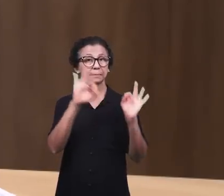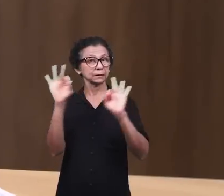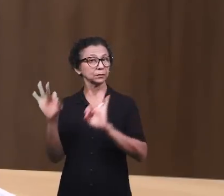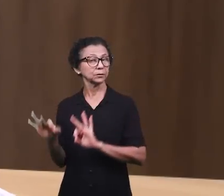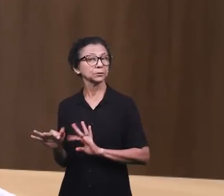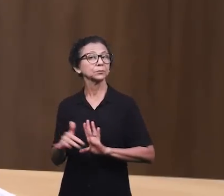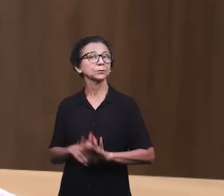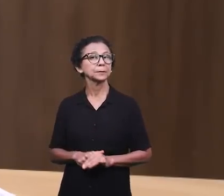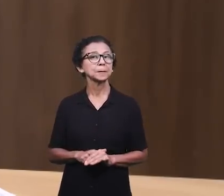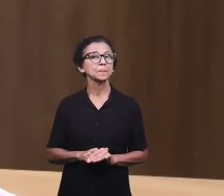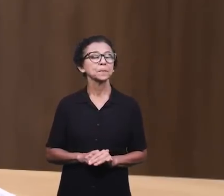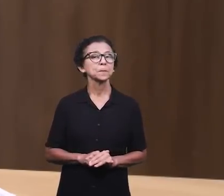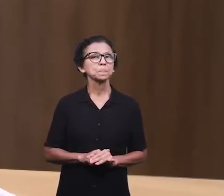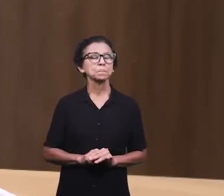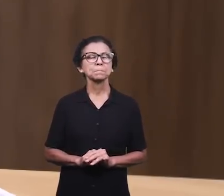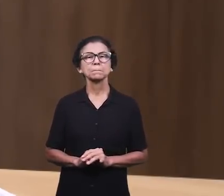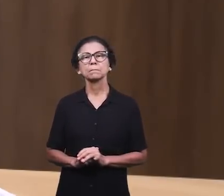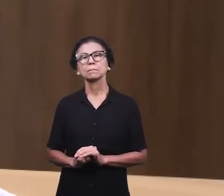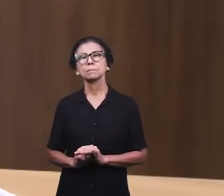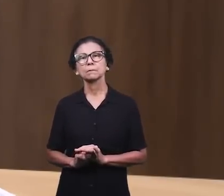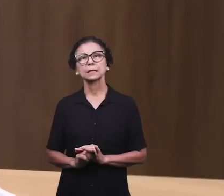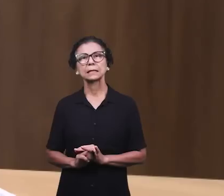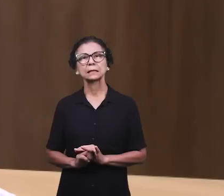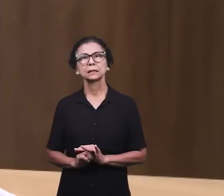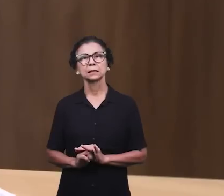assistindo, o Espírito Santo